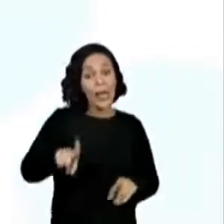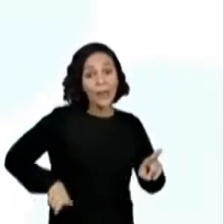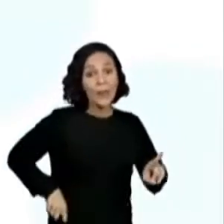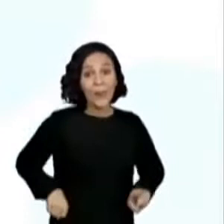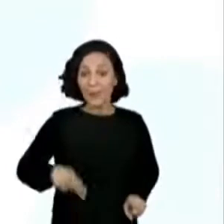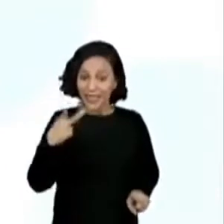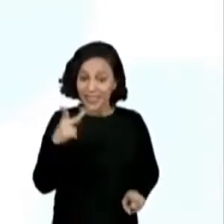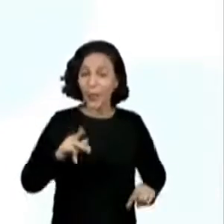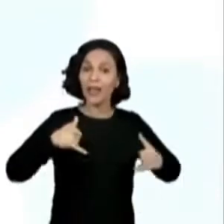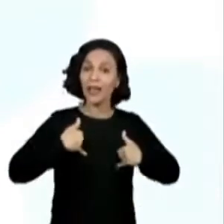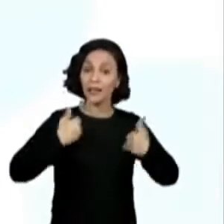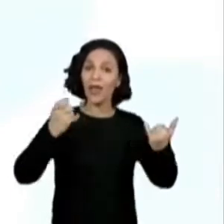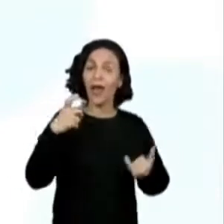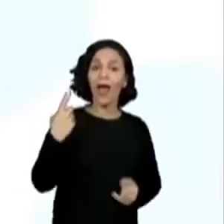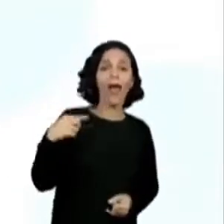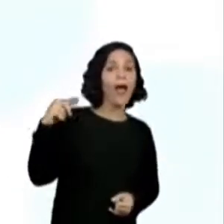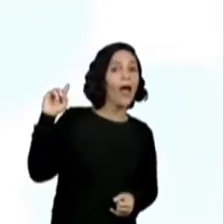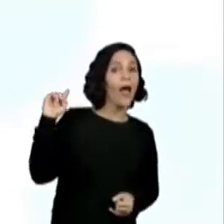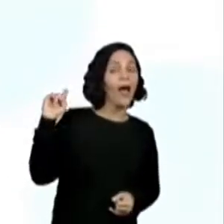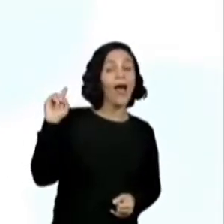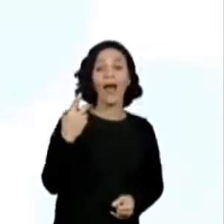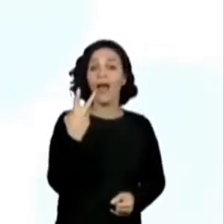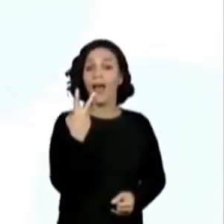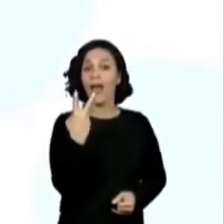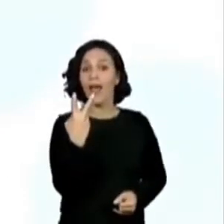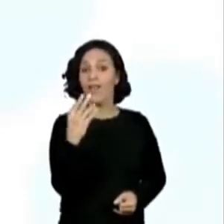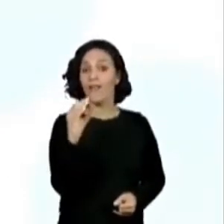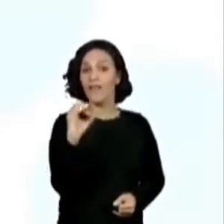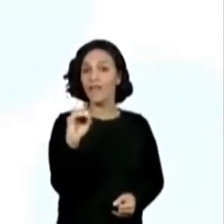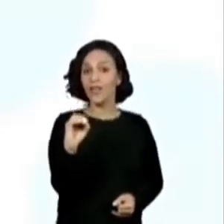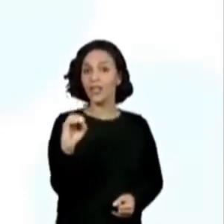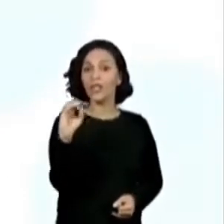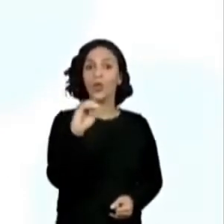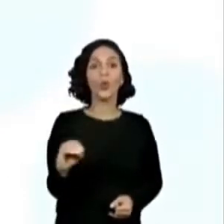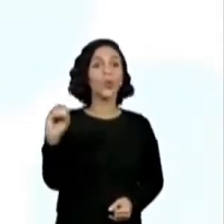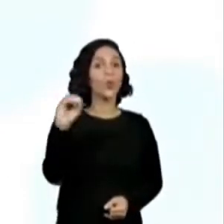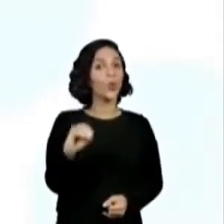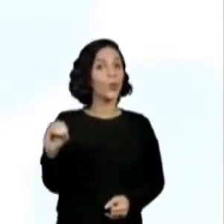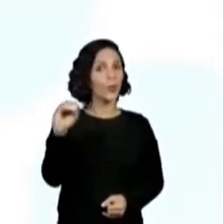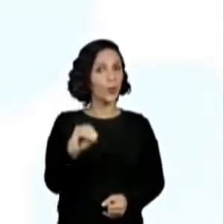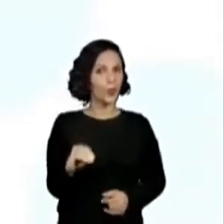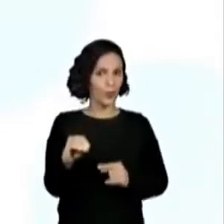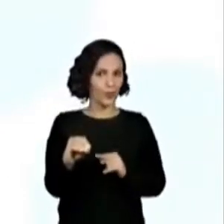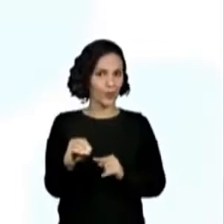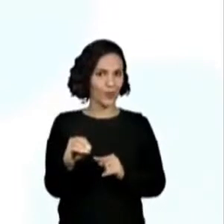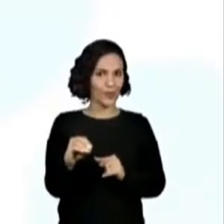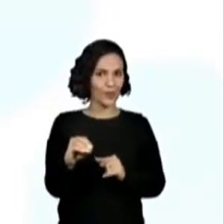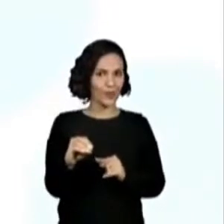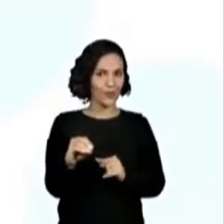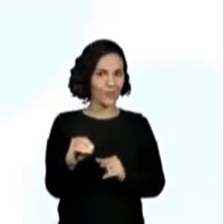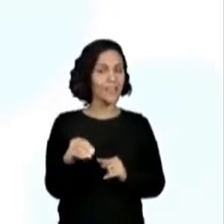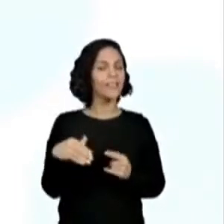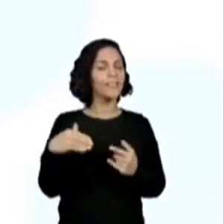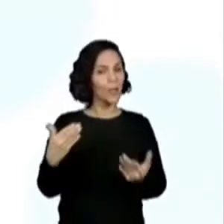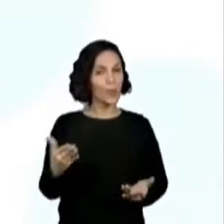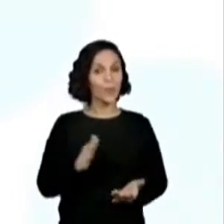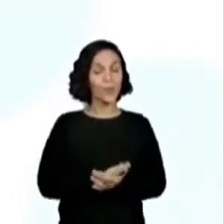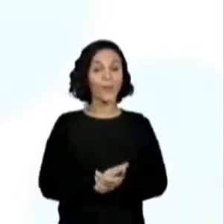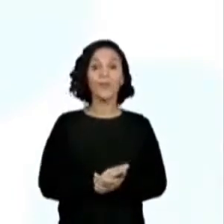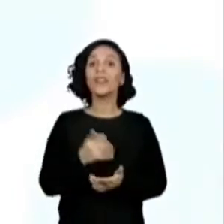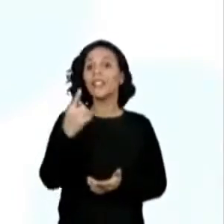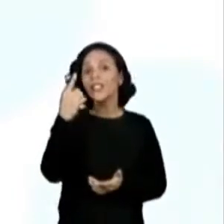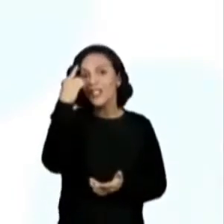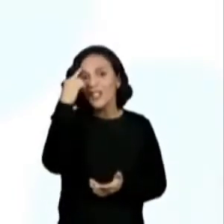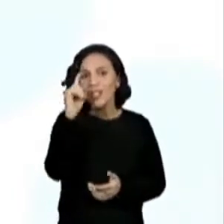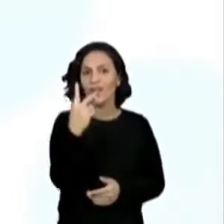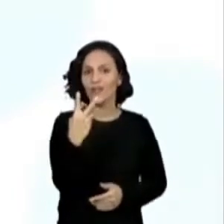Gabriel, aconteceu no dia 20 de outubro. Então, olha só. No dia 20